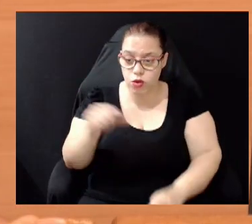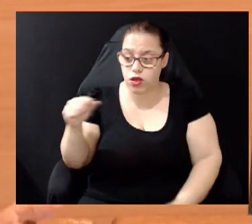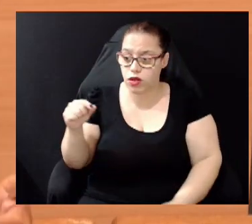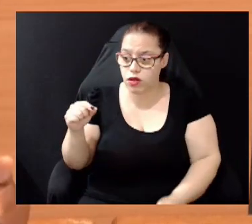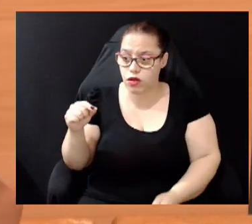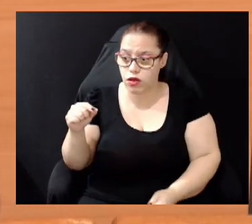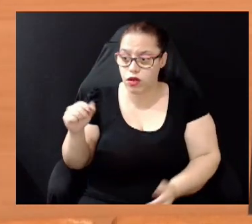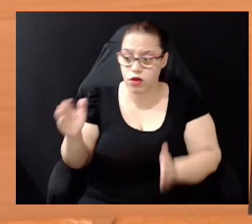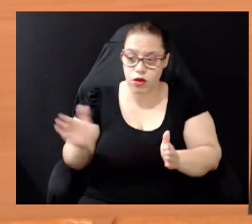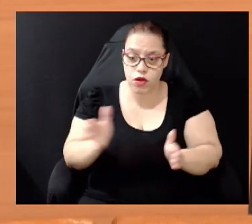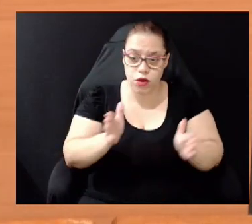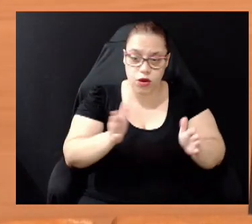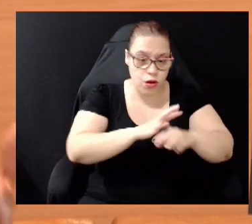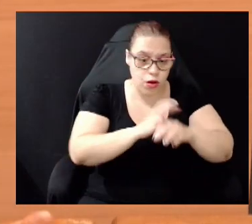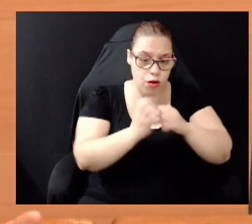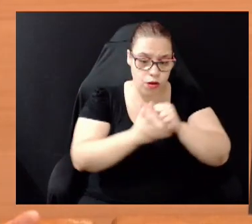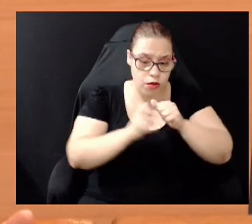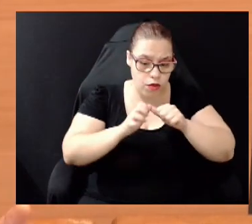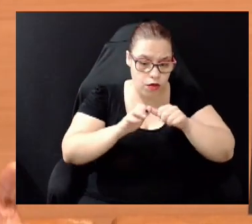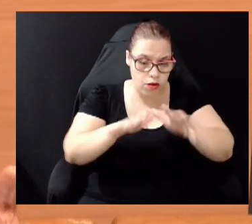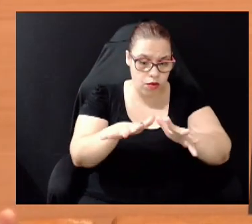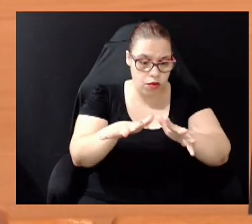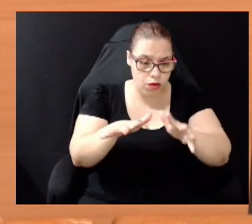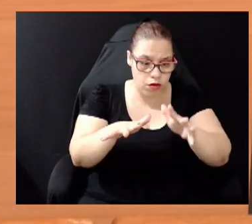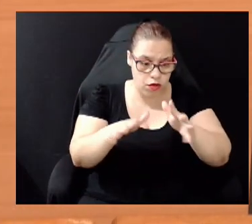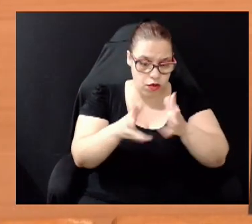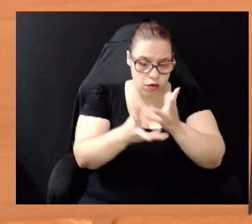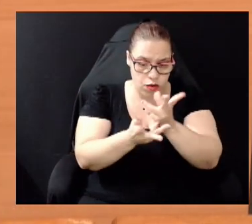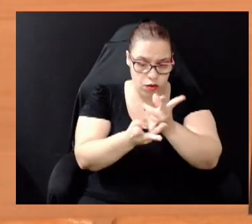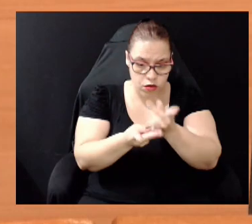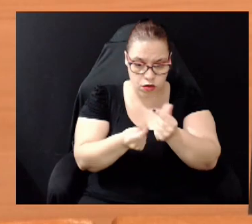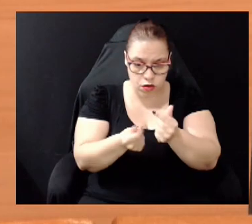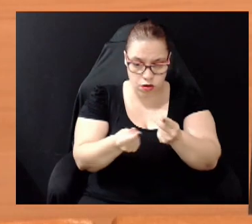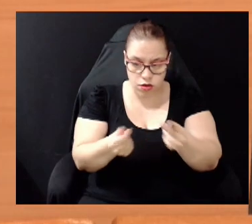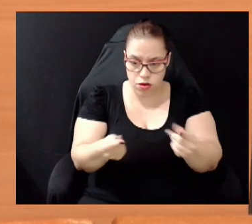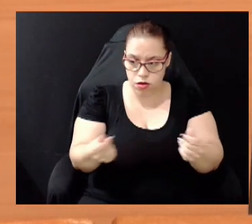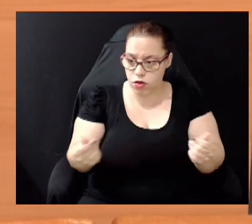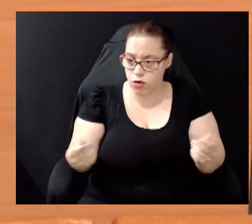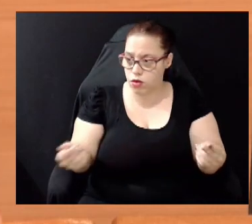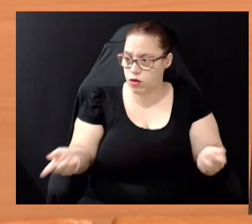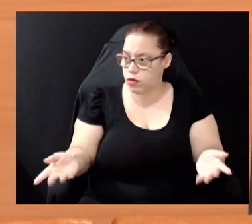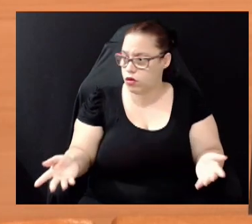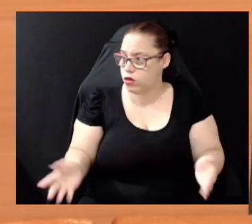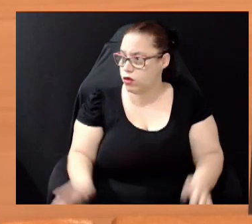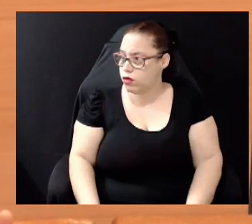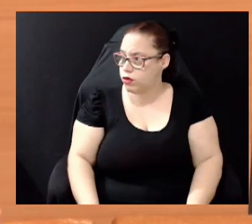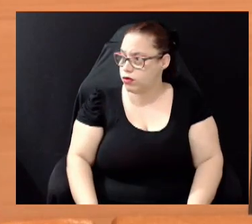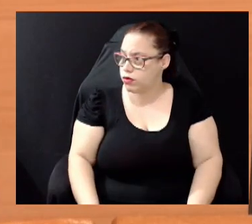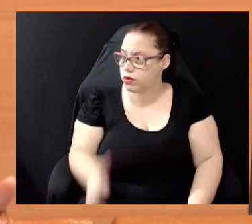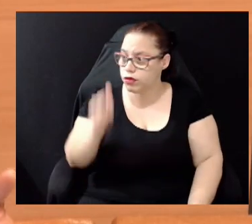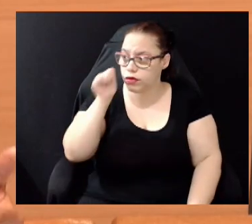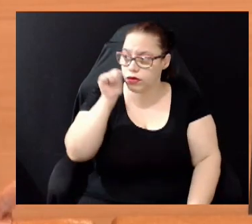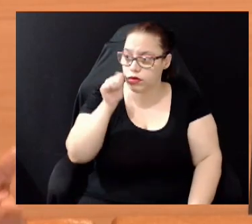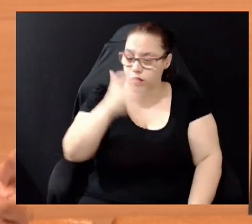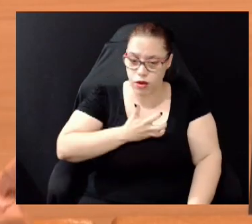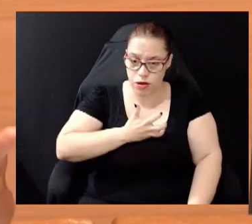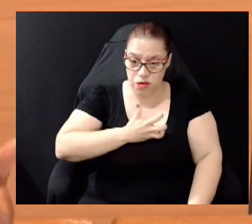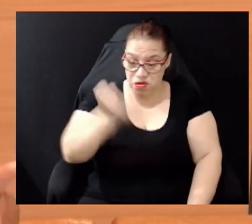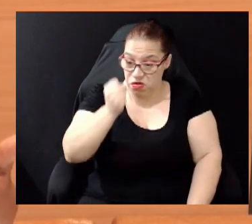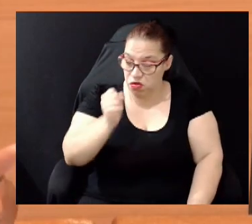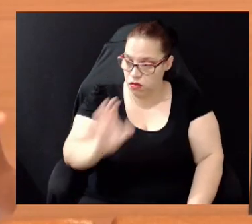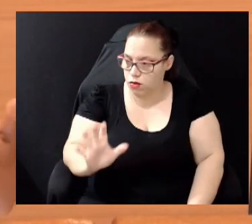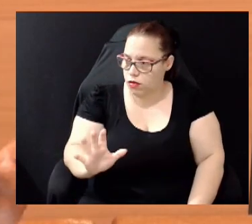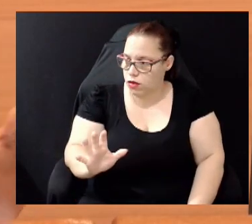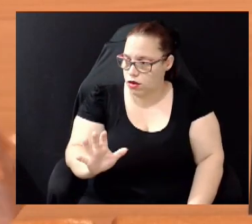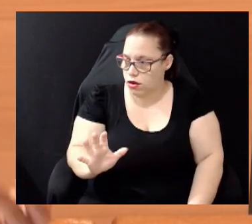pandemia, a gente vê uma evasão muito alta acontecendo, inclusive entre as meninas que já tiveram que iniciar o seu processo